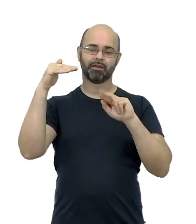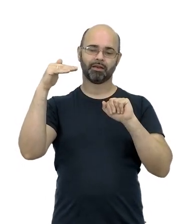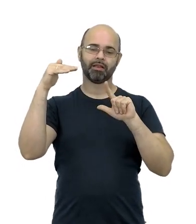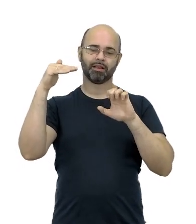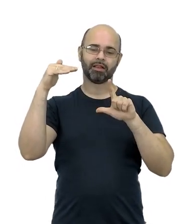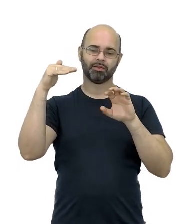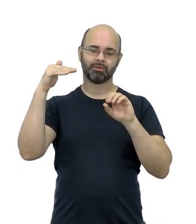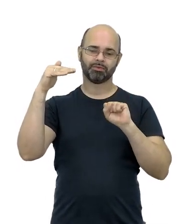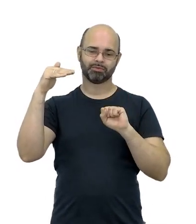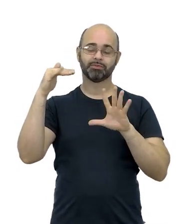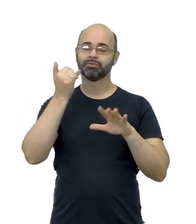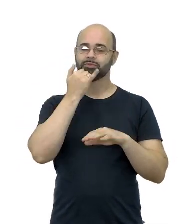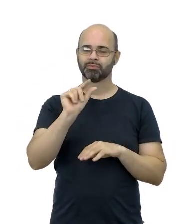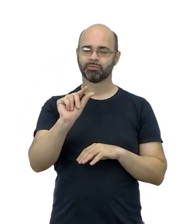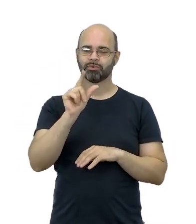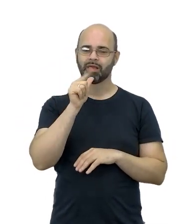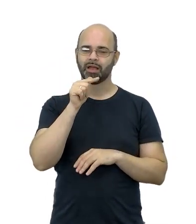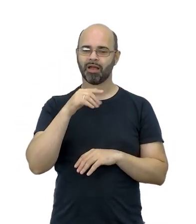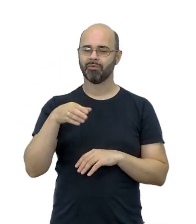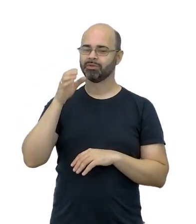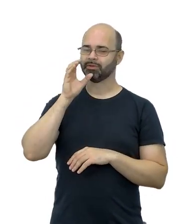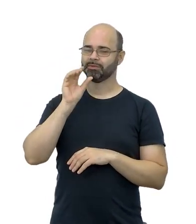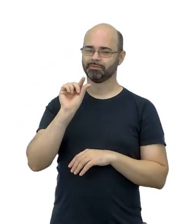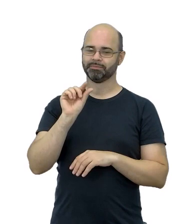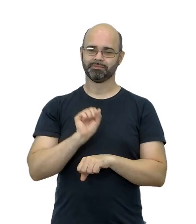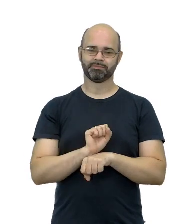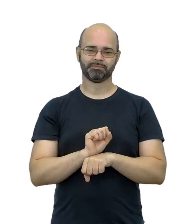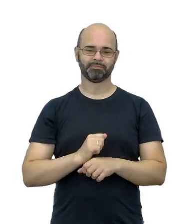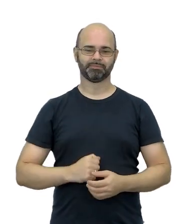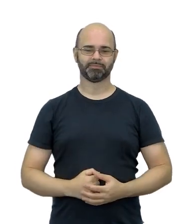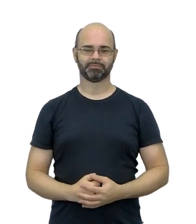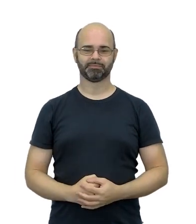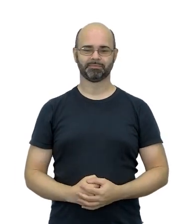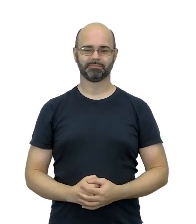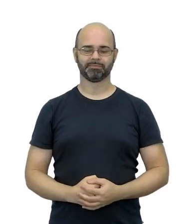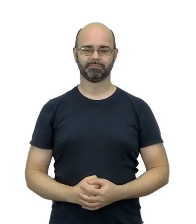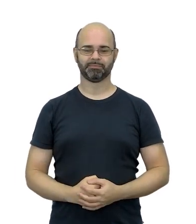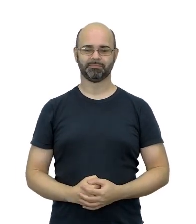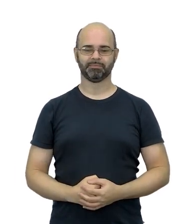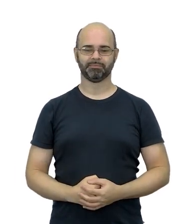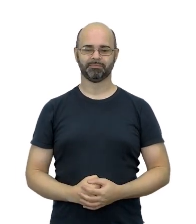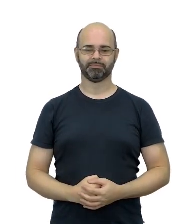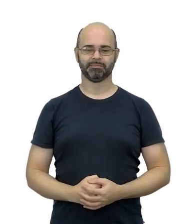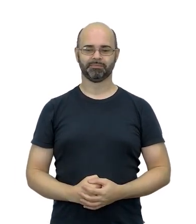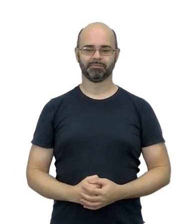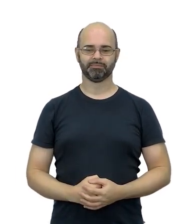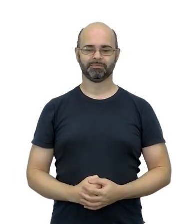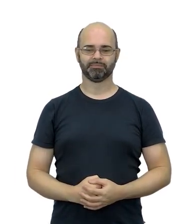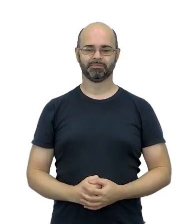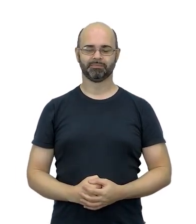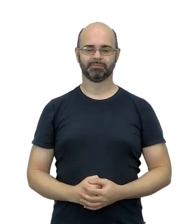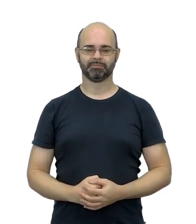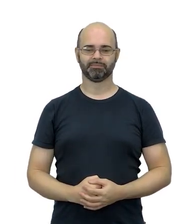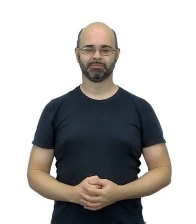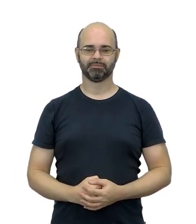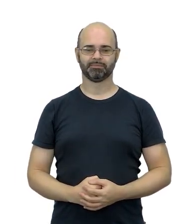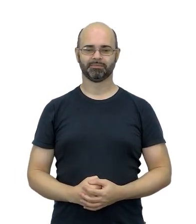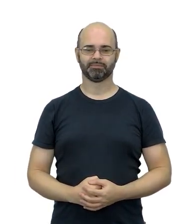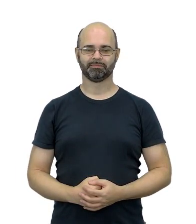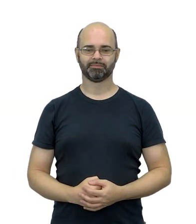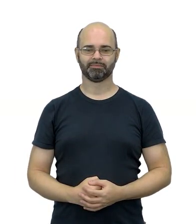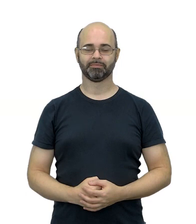Desculpa, gente, mas eu vou tomar uma aguinha, porque eu estou... E a mesma coisa